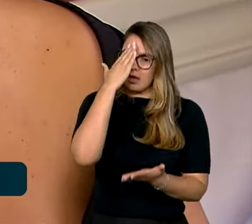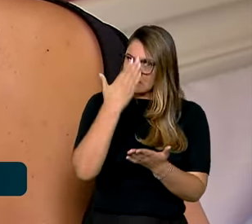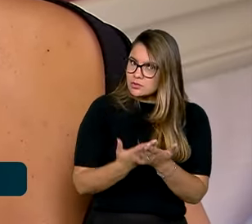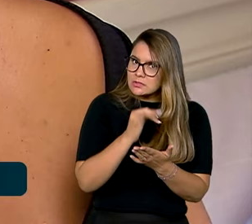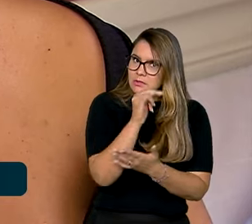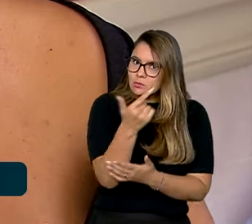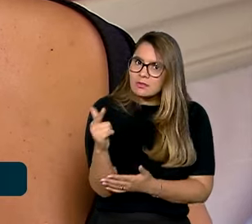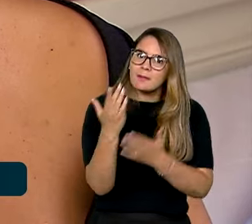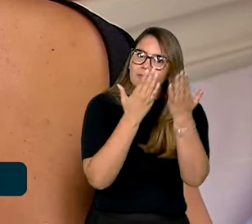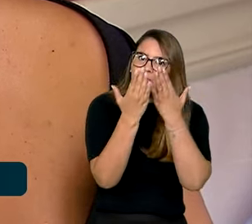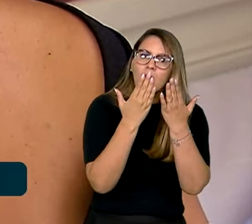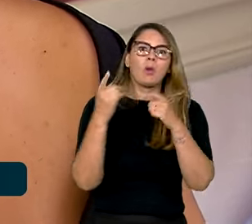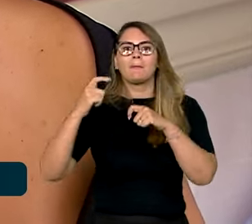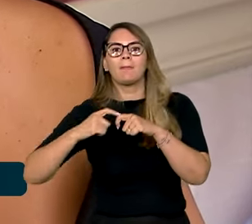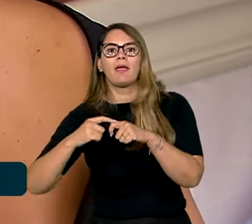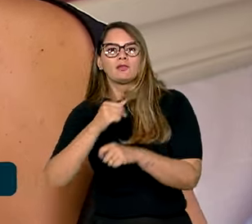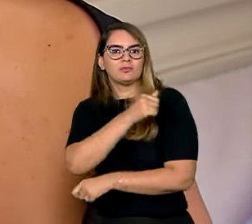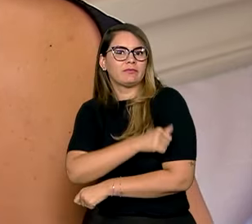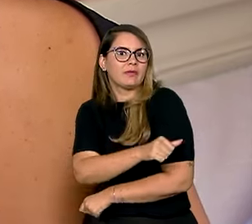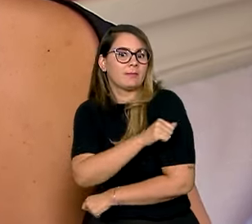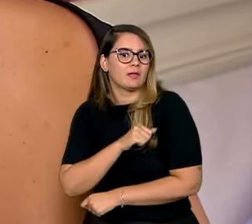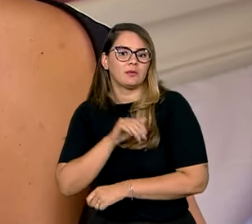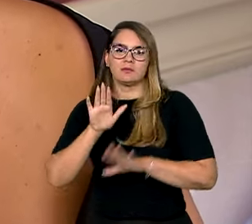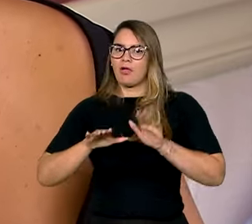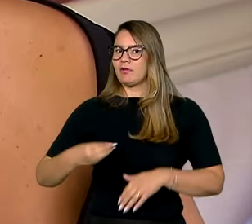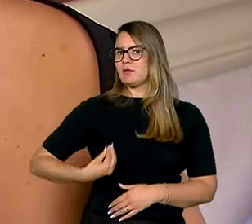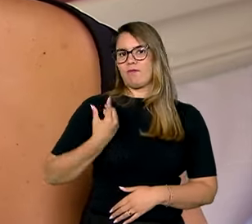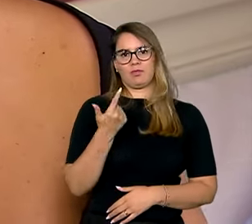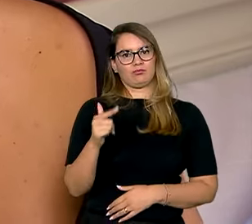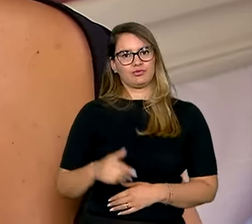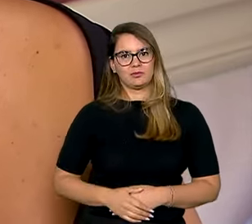psicólogos, médicos, enfermeiros, eu talvez não estaria nem viva. Me ajudou muito.